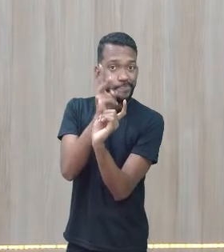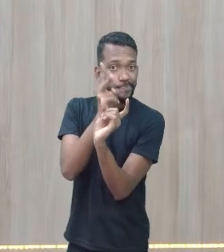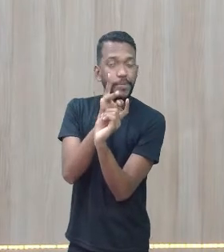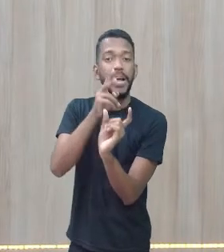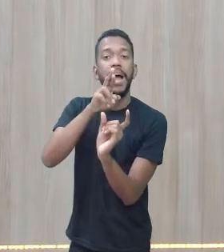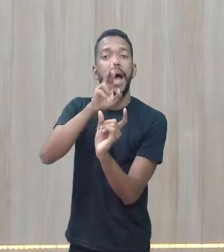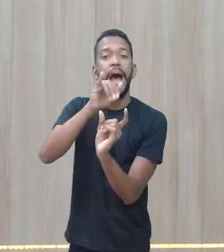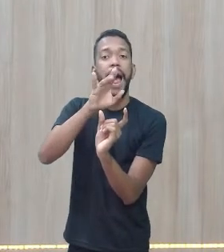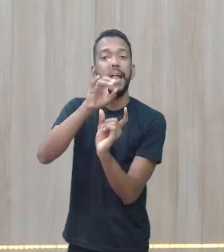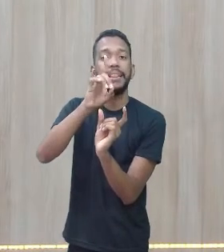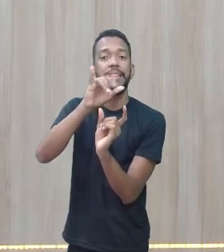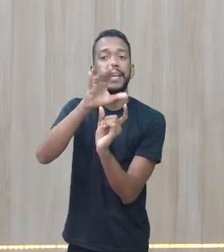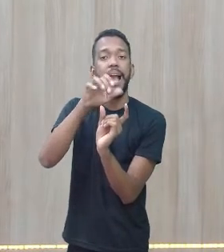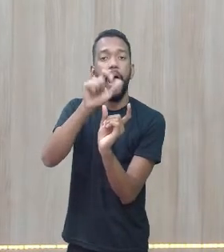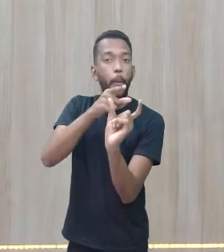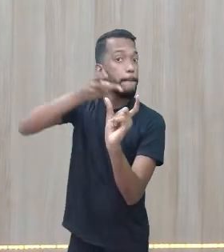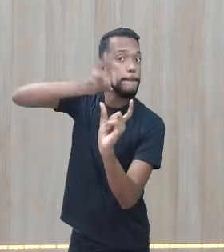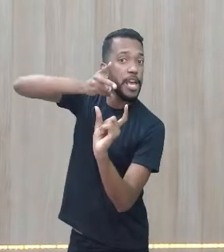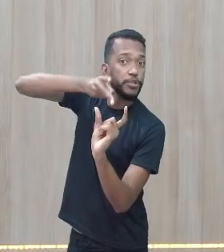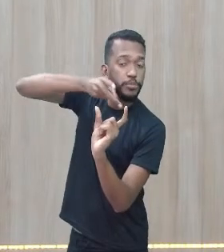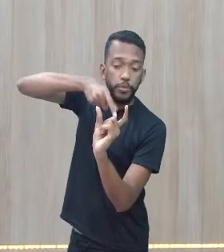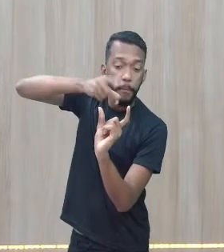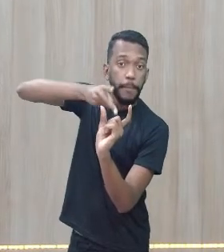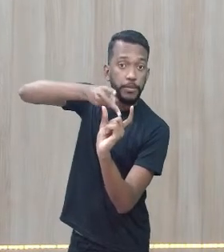criar outras palavras, como